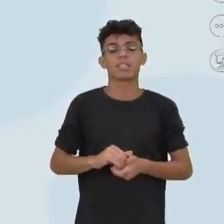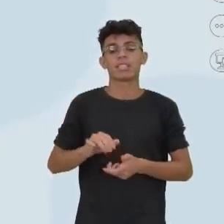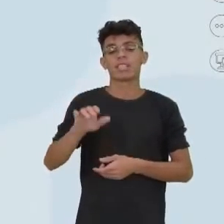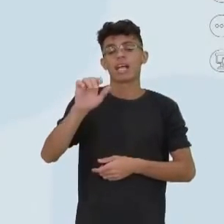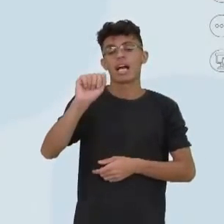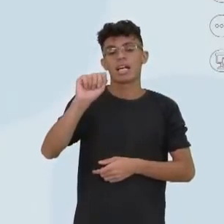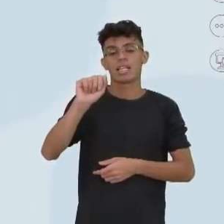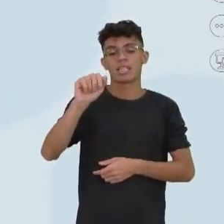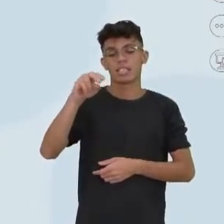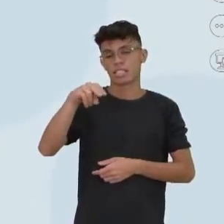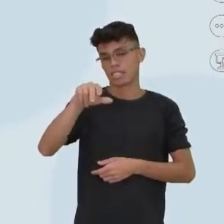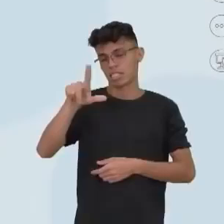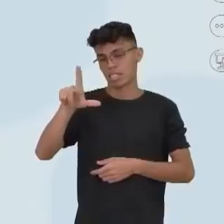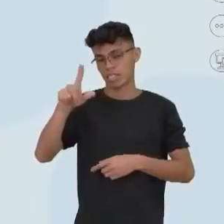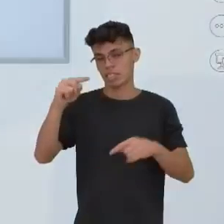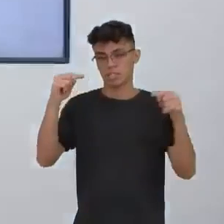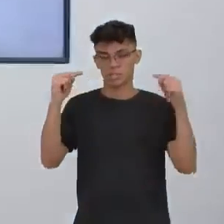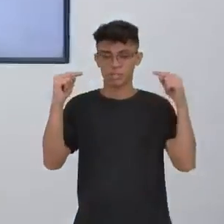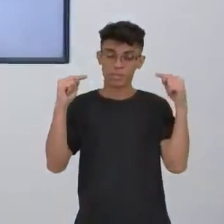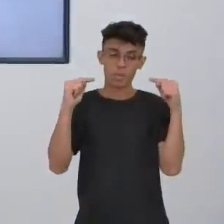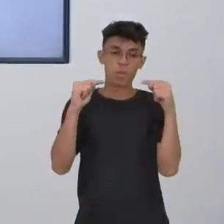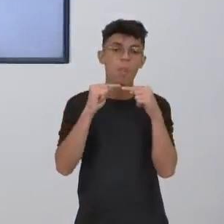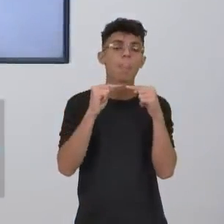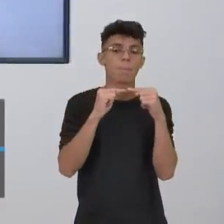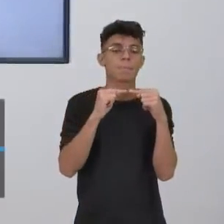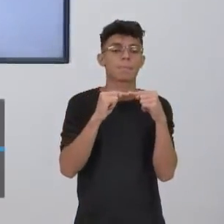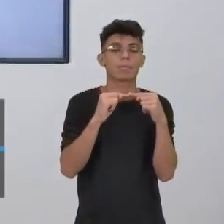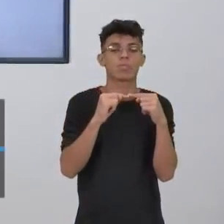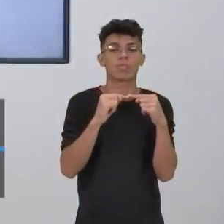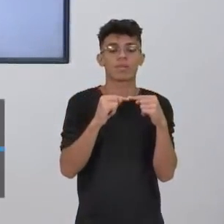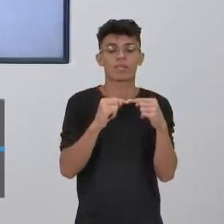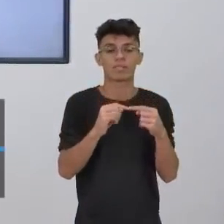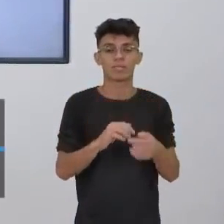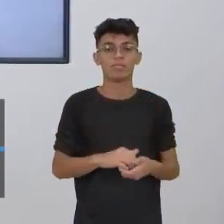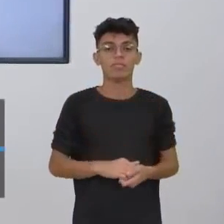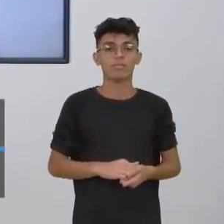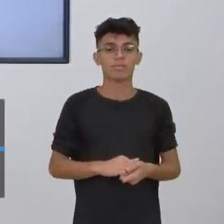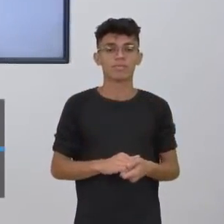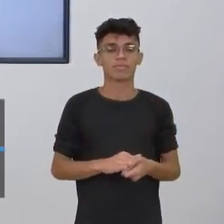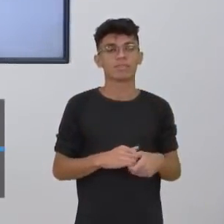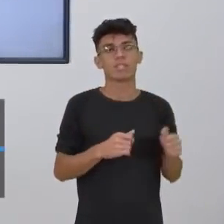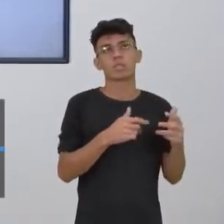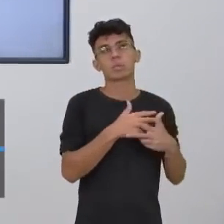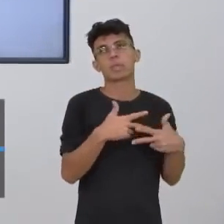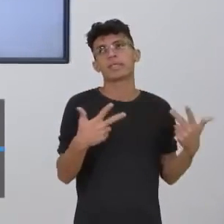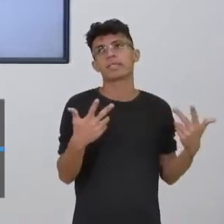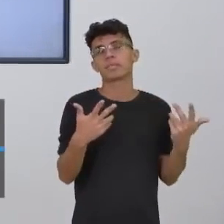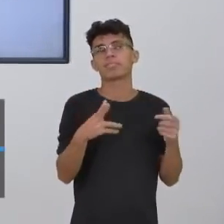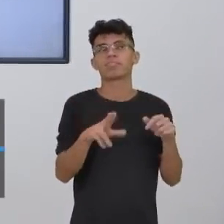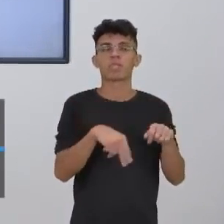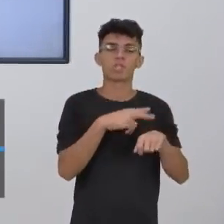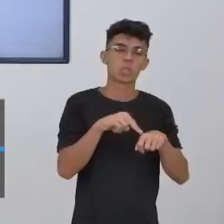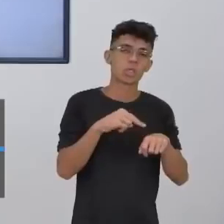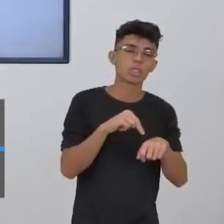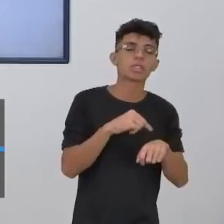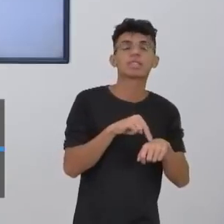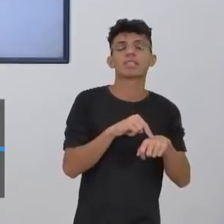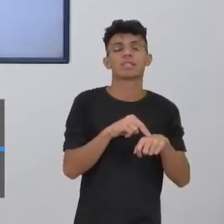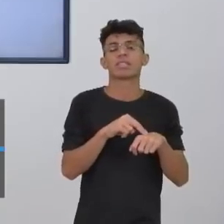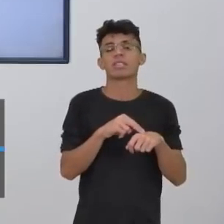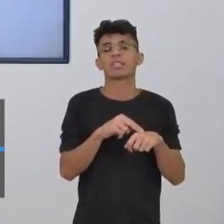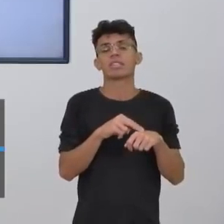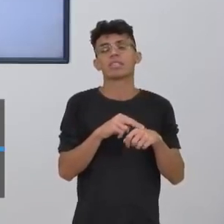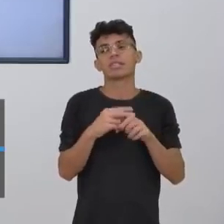ela estava muito ligada aí a pautas, né, mais nacionalistas, né, eles defendiam nacionalização